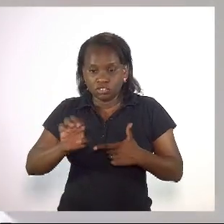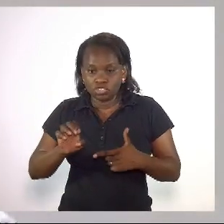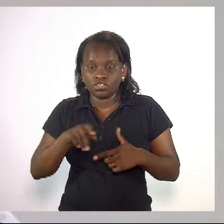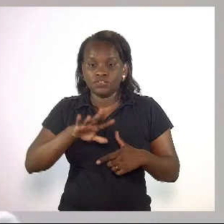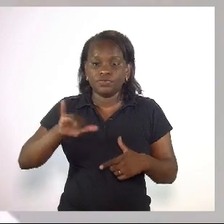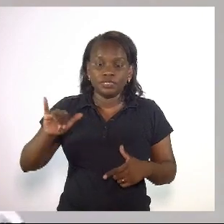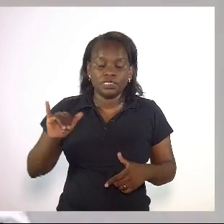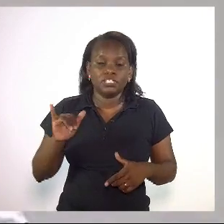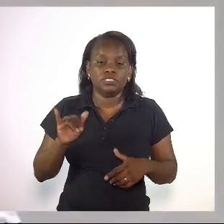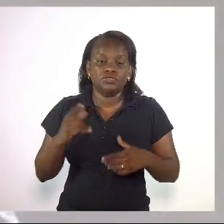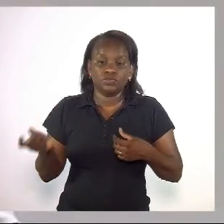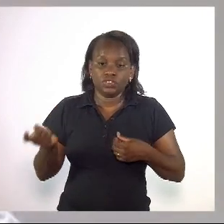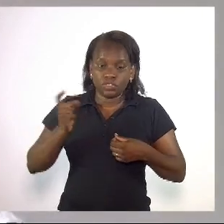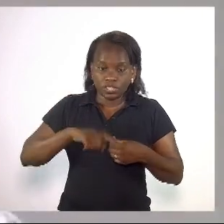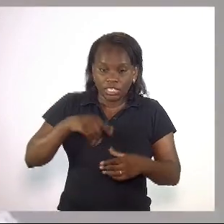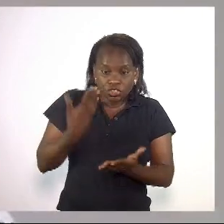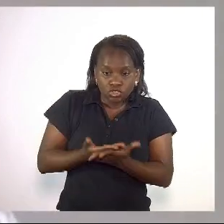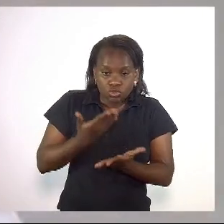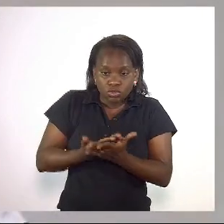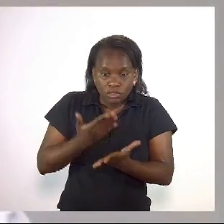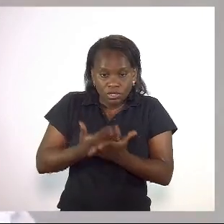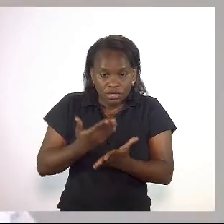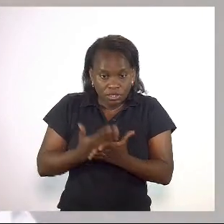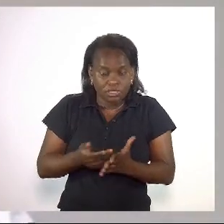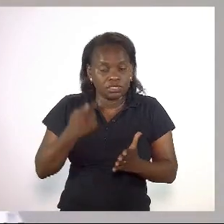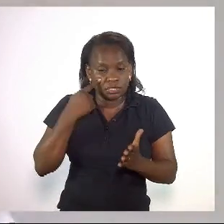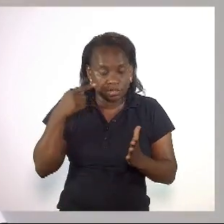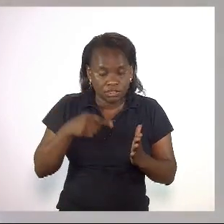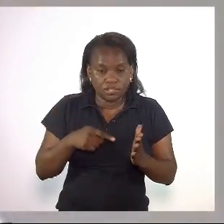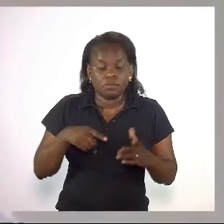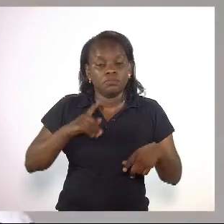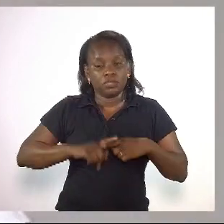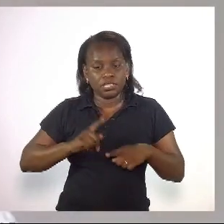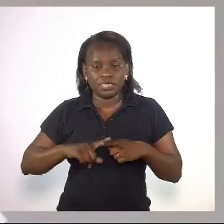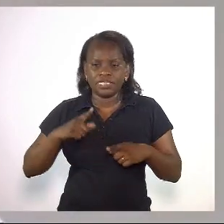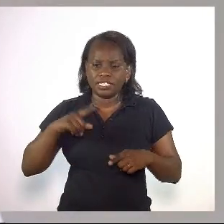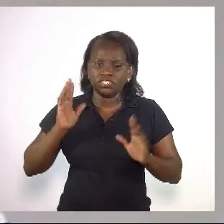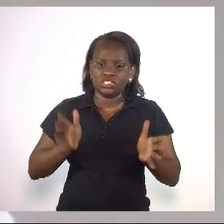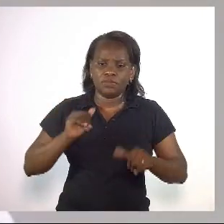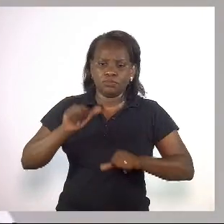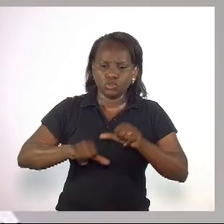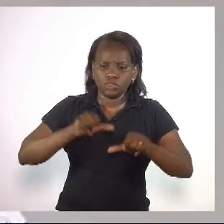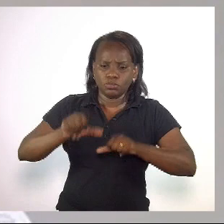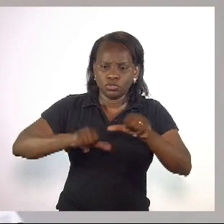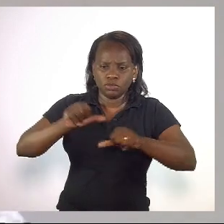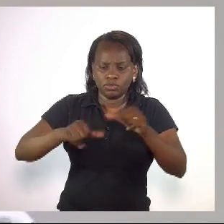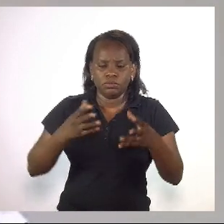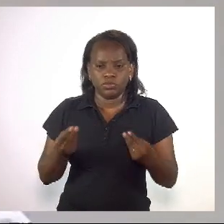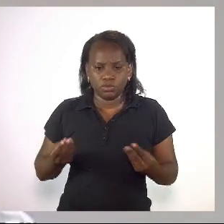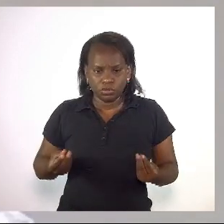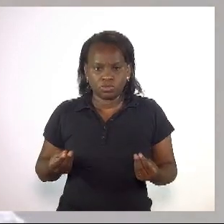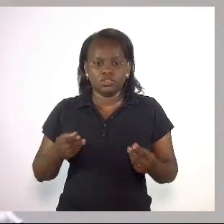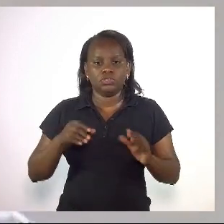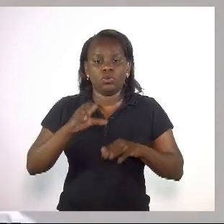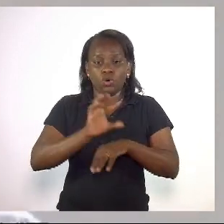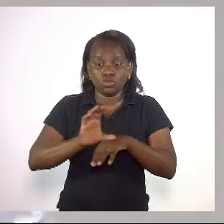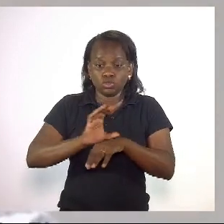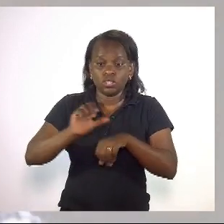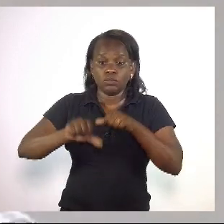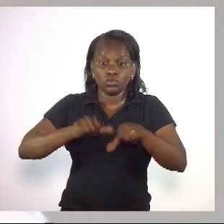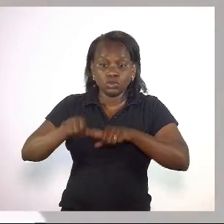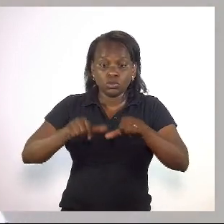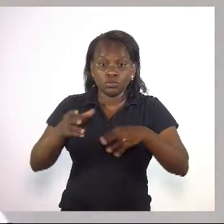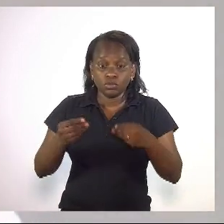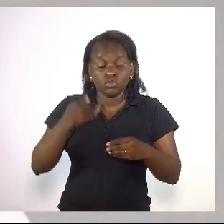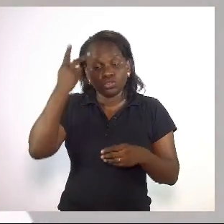vamos voltar a estudar esta questão esse ano. Haja vista as mudanças que houveram, as mudanças constitucionais que houveram com